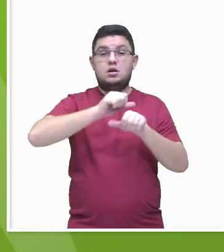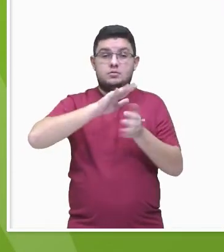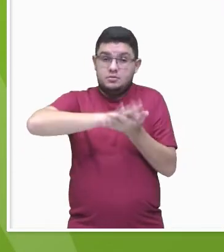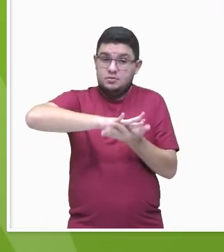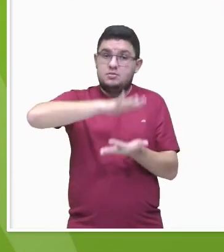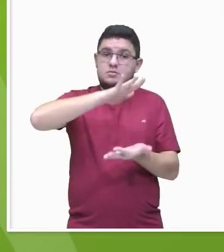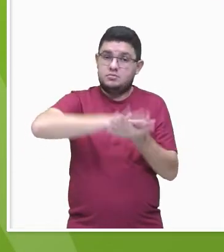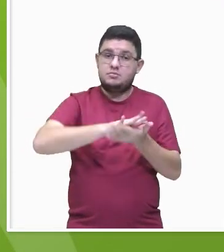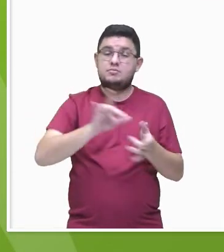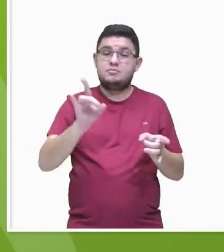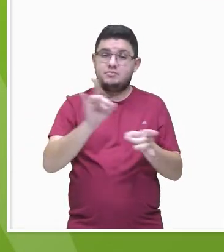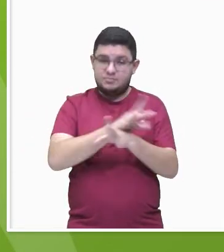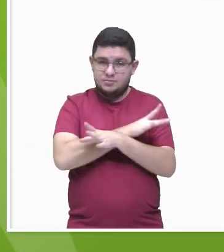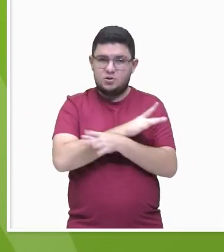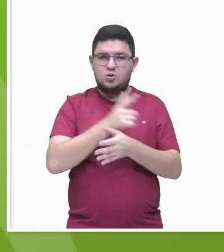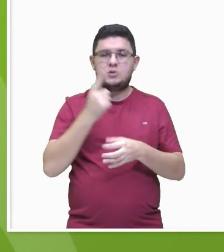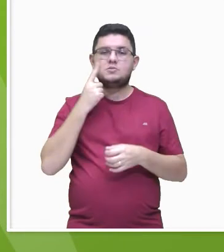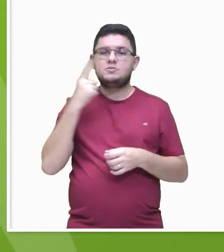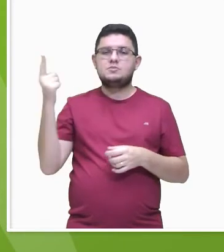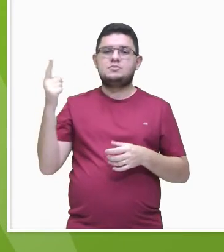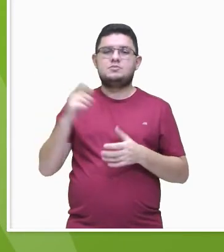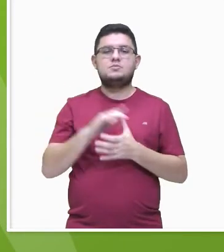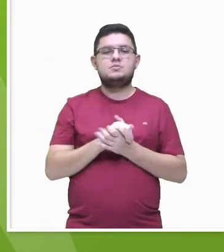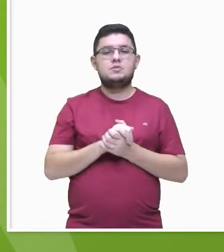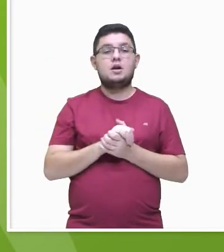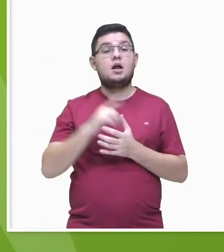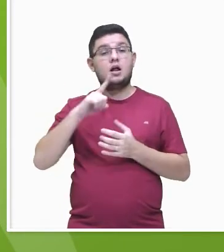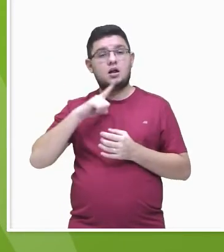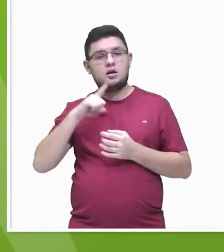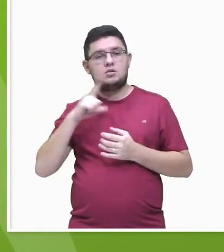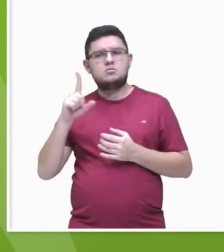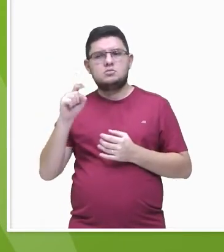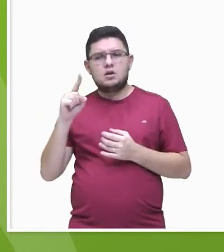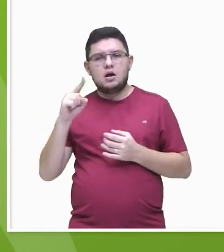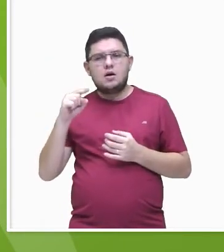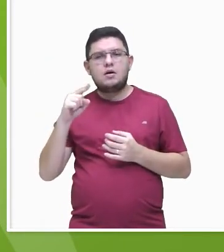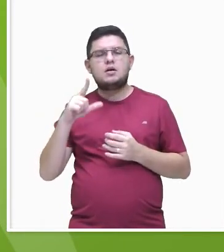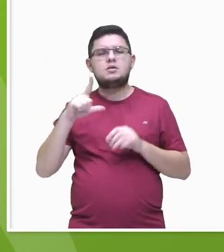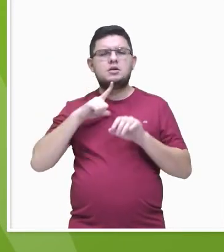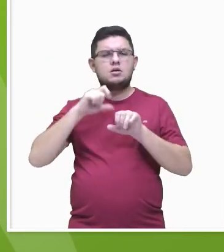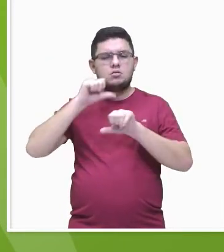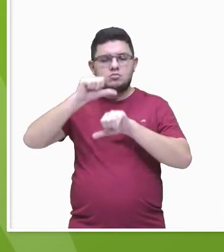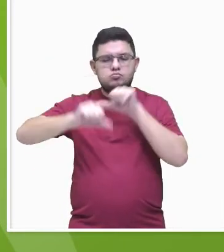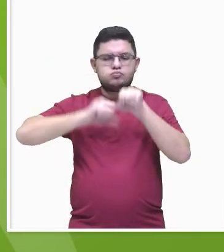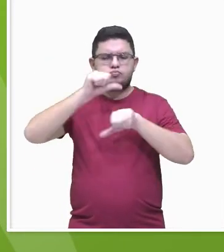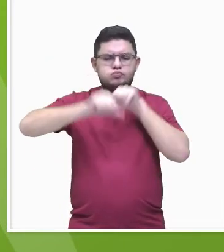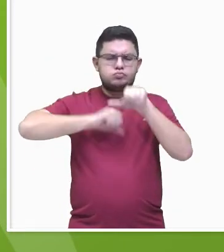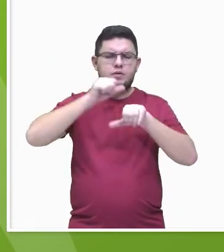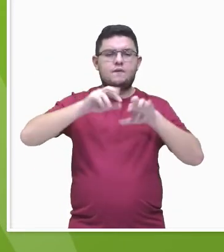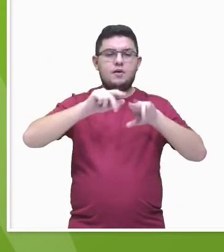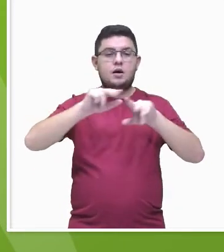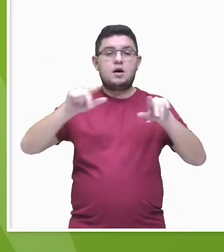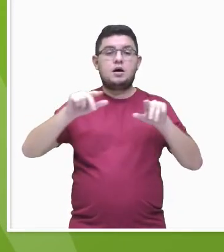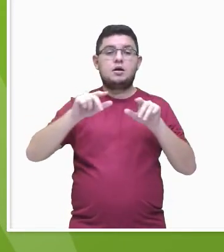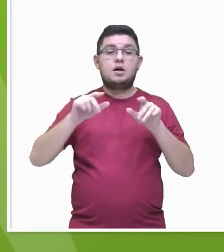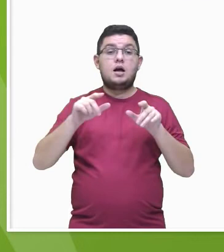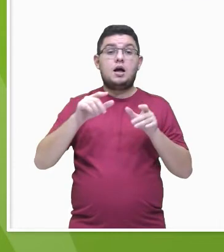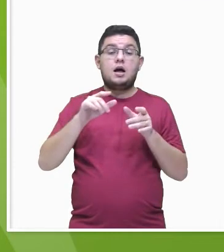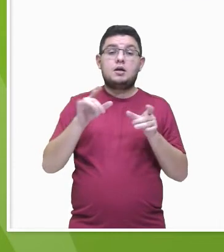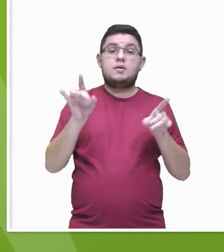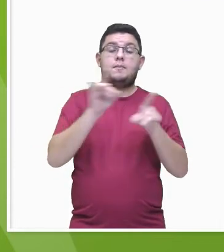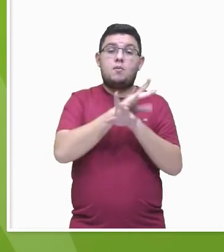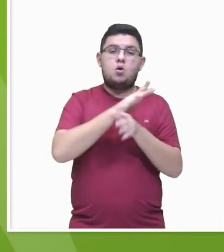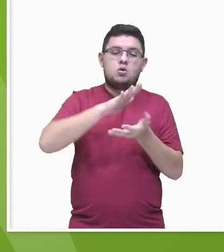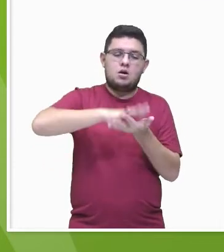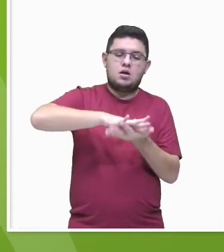ela vai passar por umas mudanças, né? Ela vai se desenvolver, vai virar ali, ó, um indivíduo jovem, que é essa